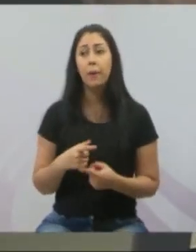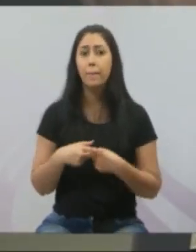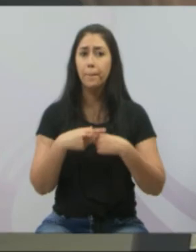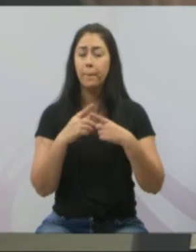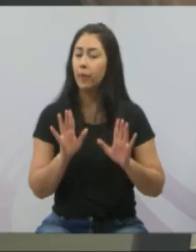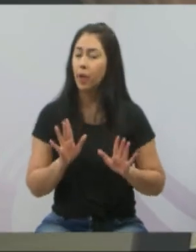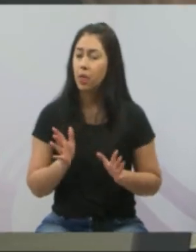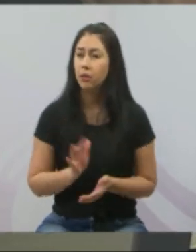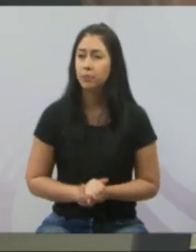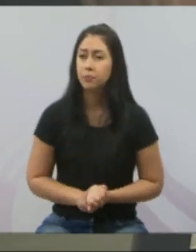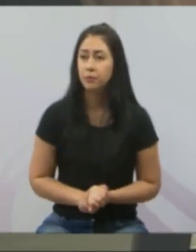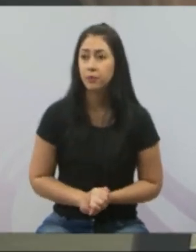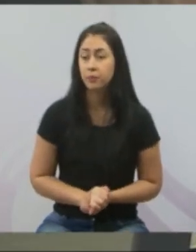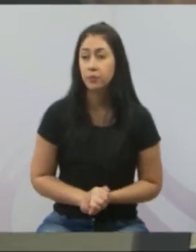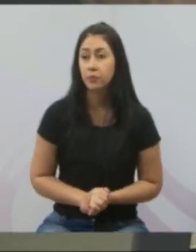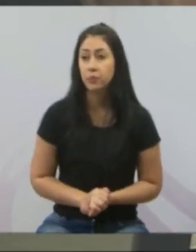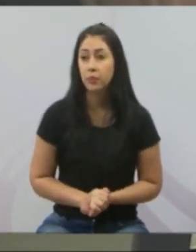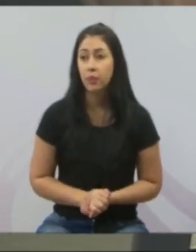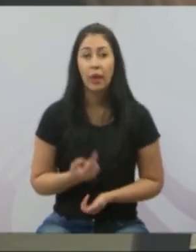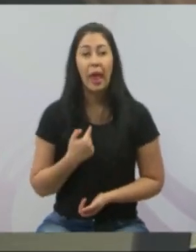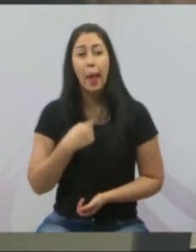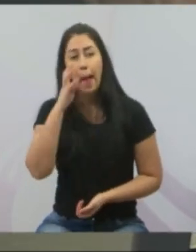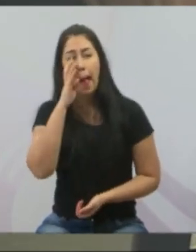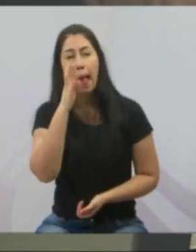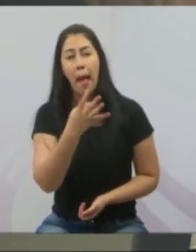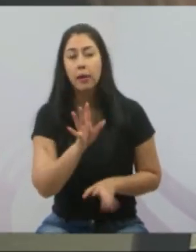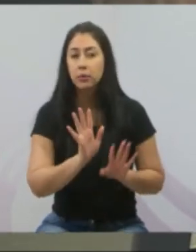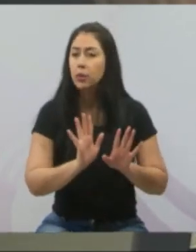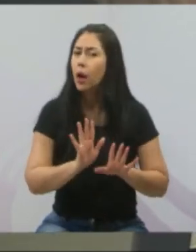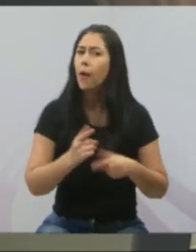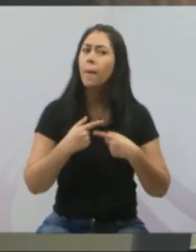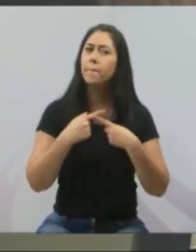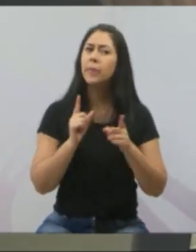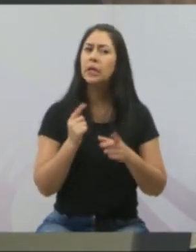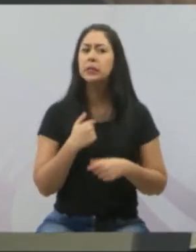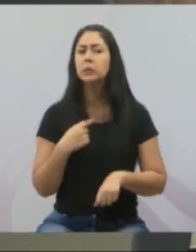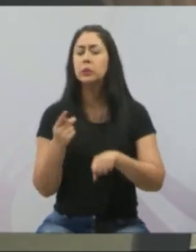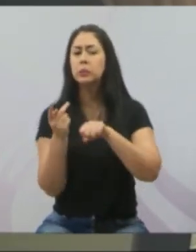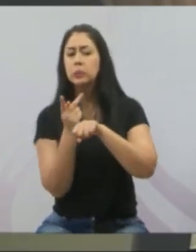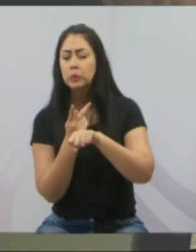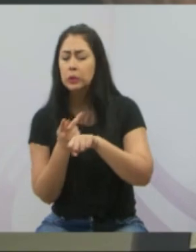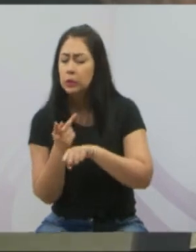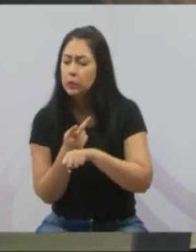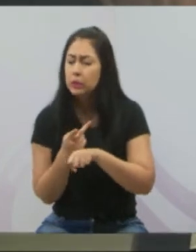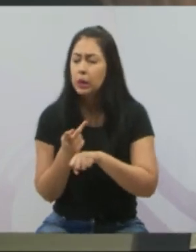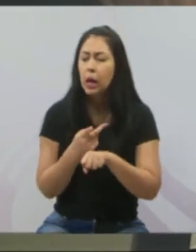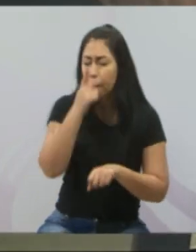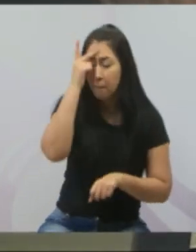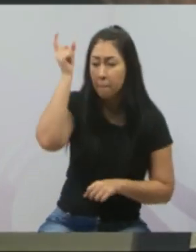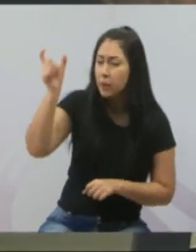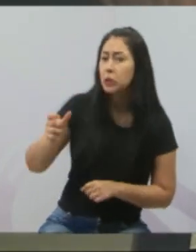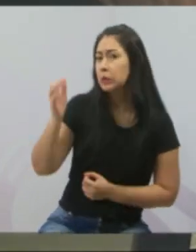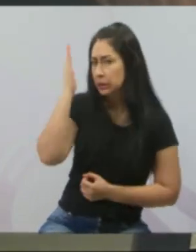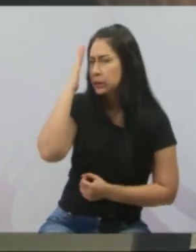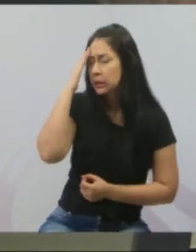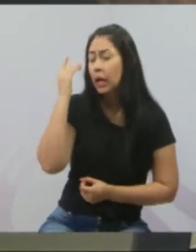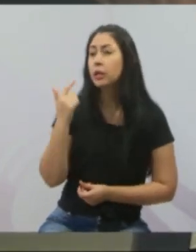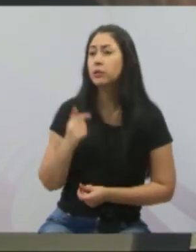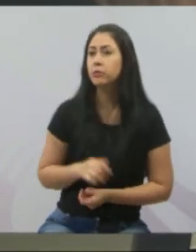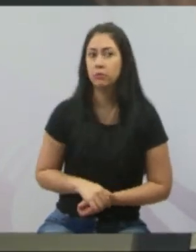entanto, o equipamento que a ASPAD está localizada não está dentro das normas exigidas pelo órgão da vigilância sanitária, pois não atende os requisitos de